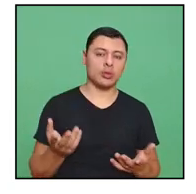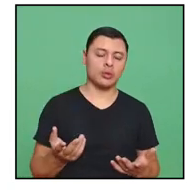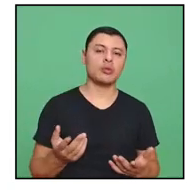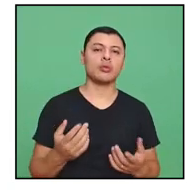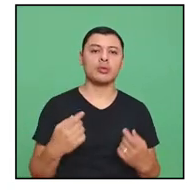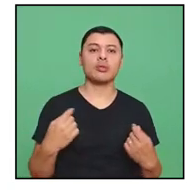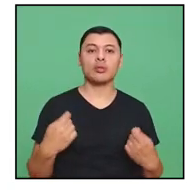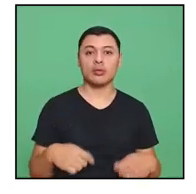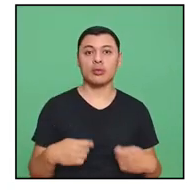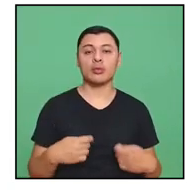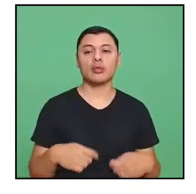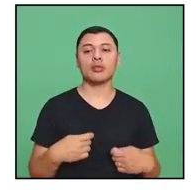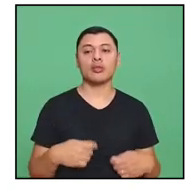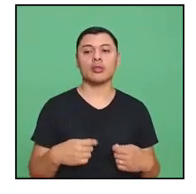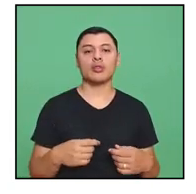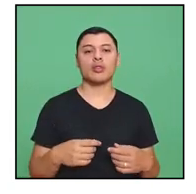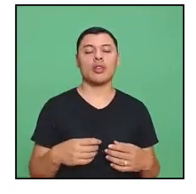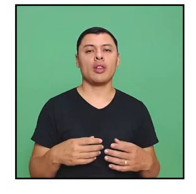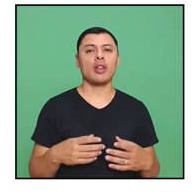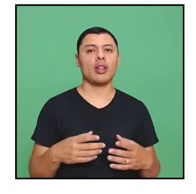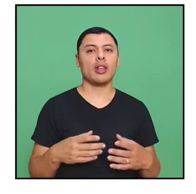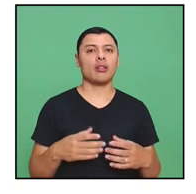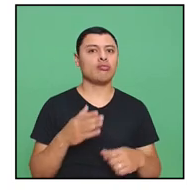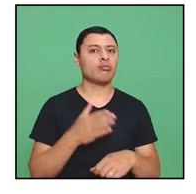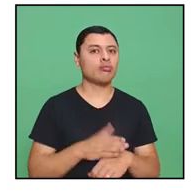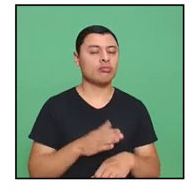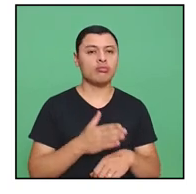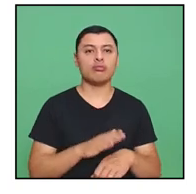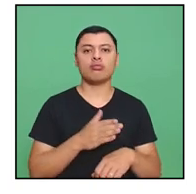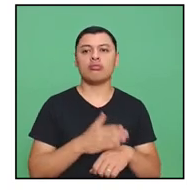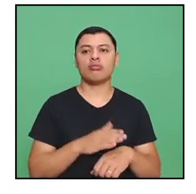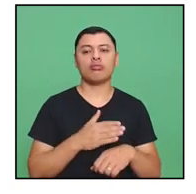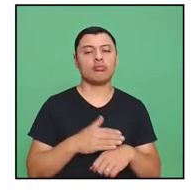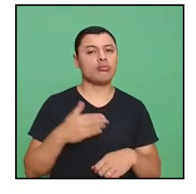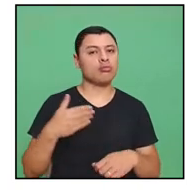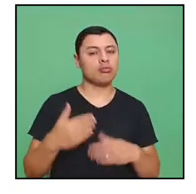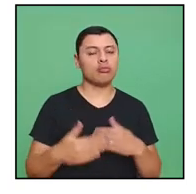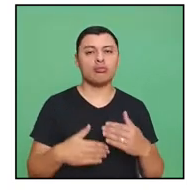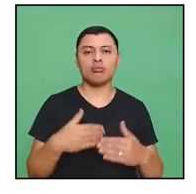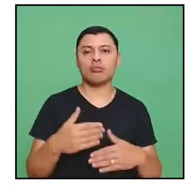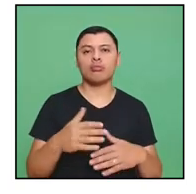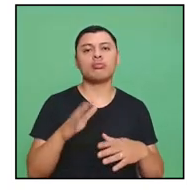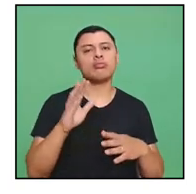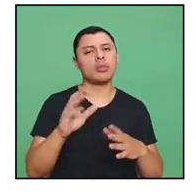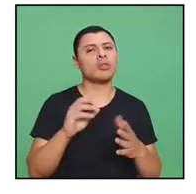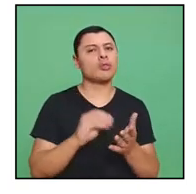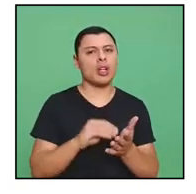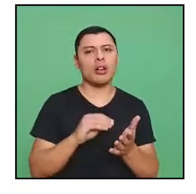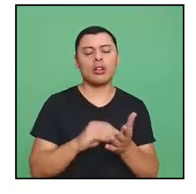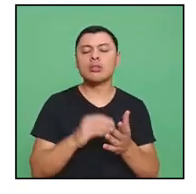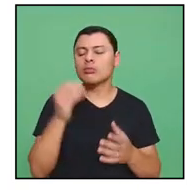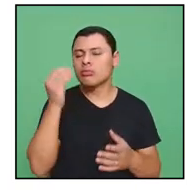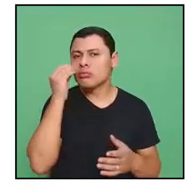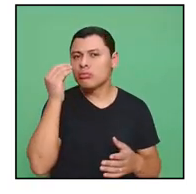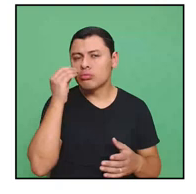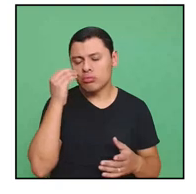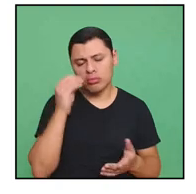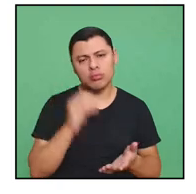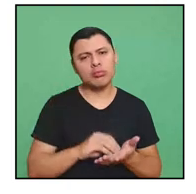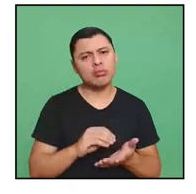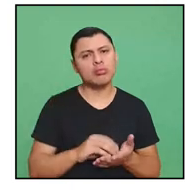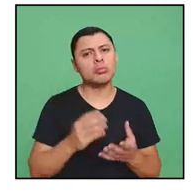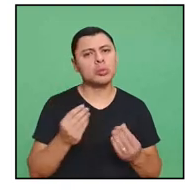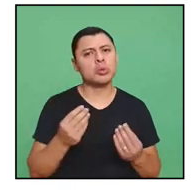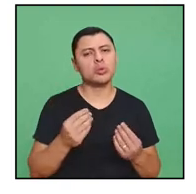colocado em prática, mas eu acho que ainda tem que ser muito explorado e experimentado ainda dentro disso. Mas só